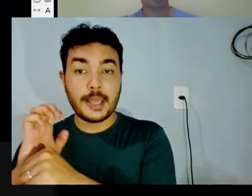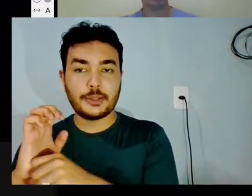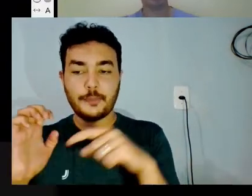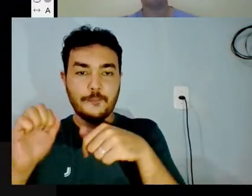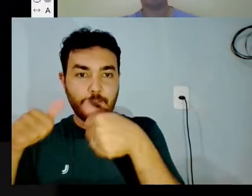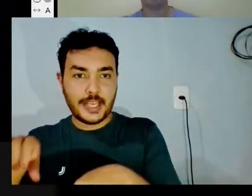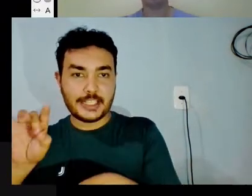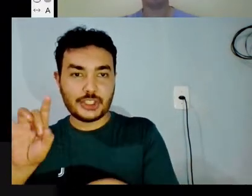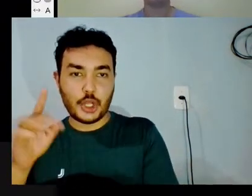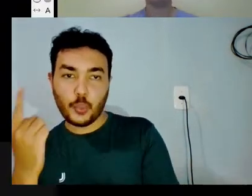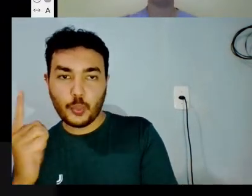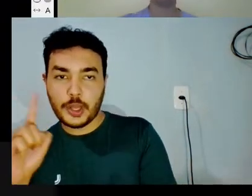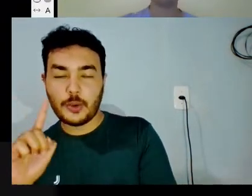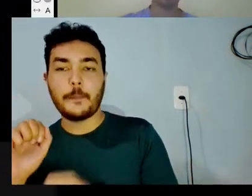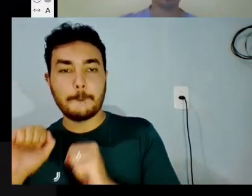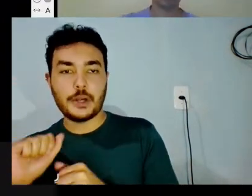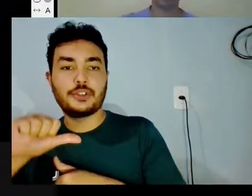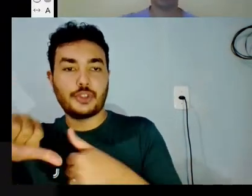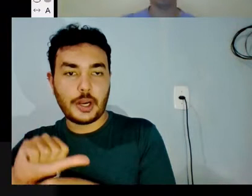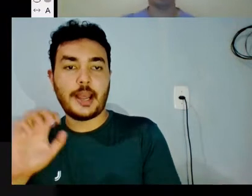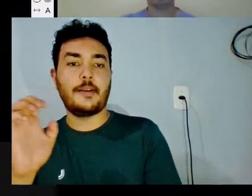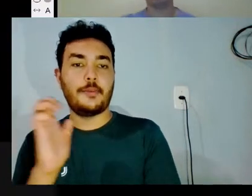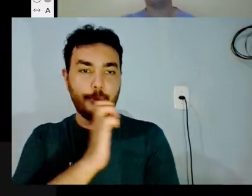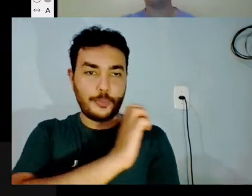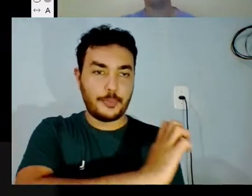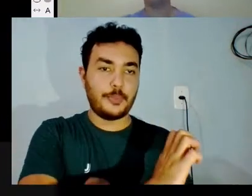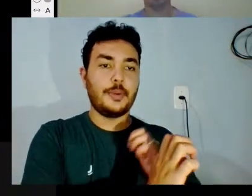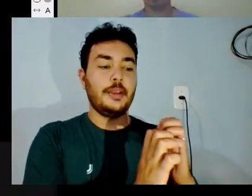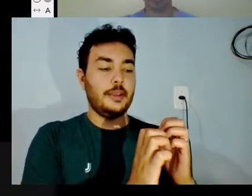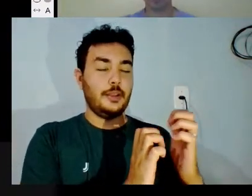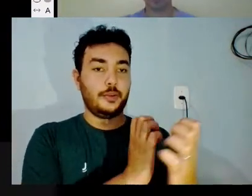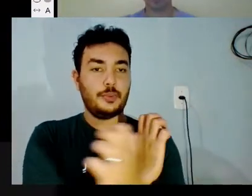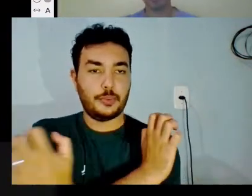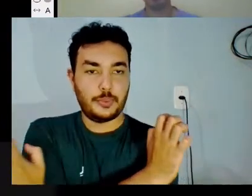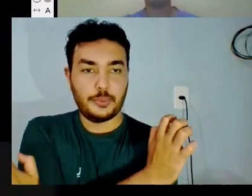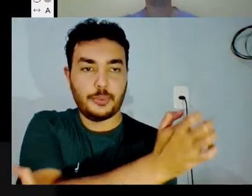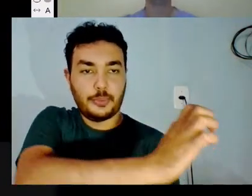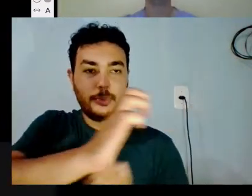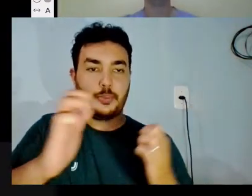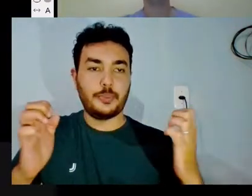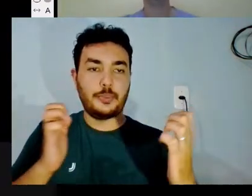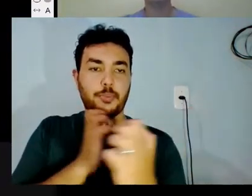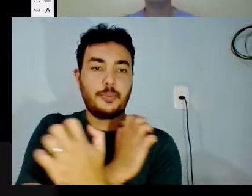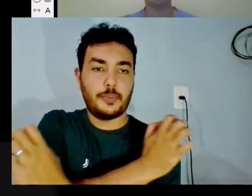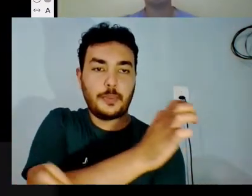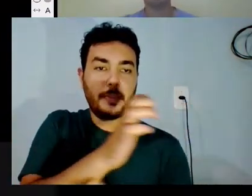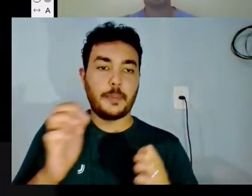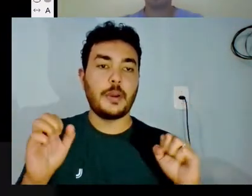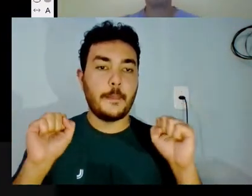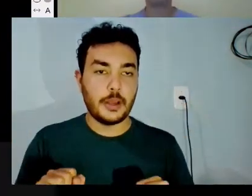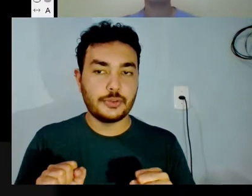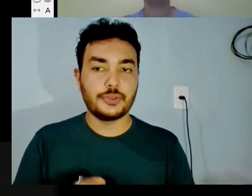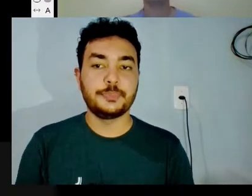que é eles invertendo, e o elétron 2 ocupando o átomo A e o elétron 1 ocupando o átomo B, mas a gente tinha que fazer a permuta,